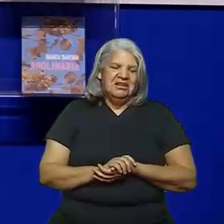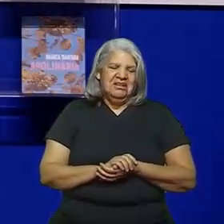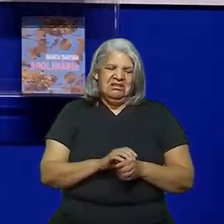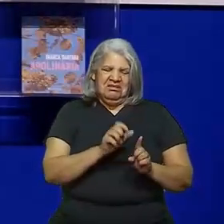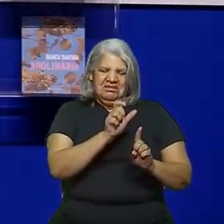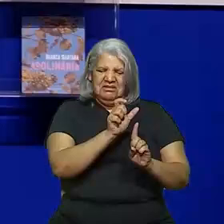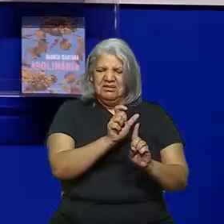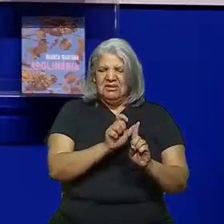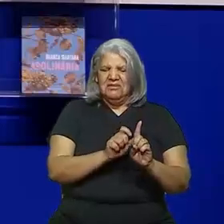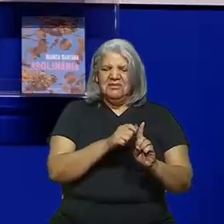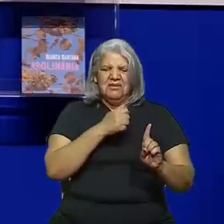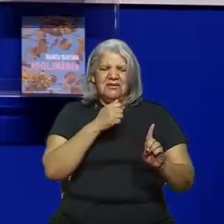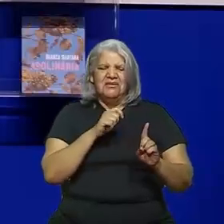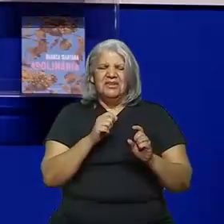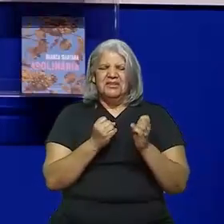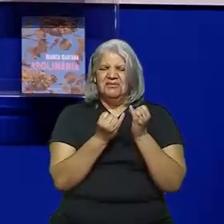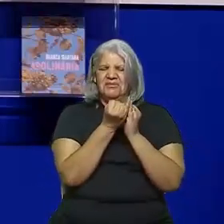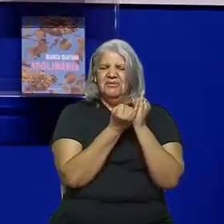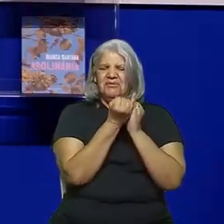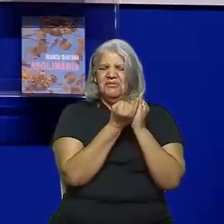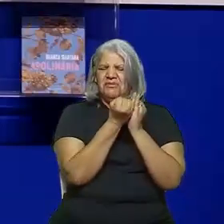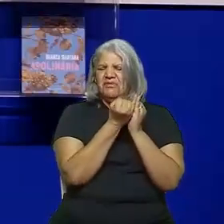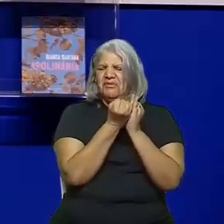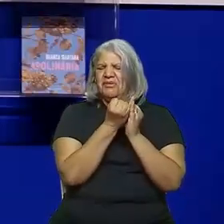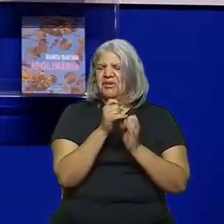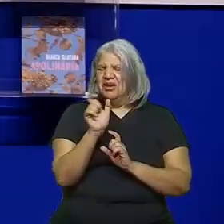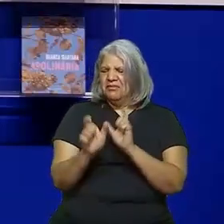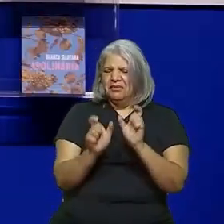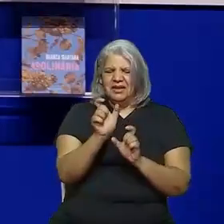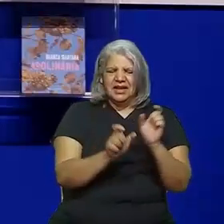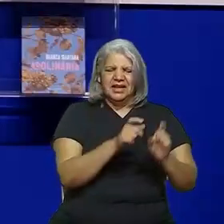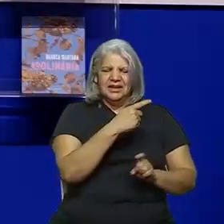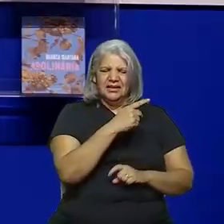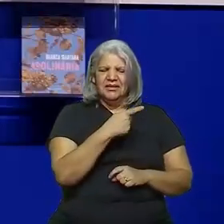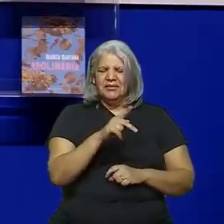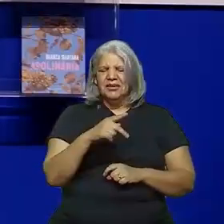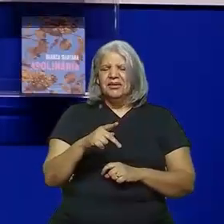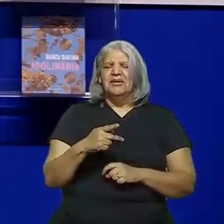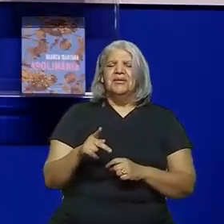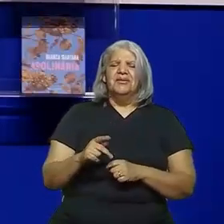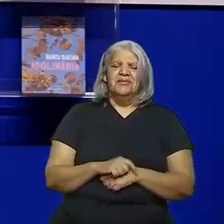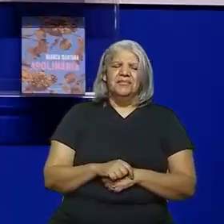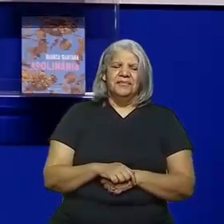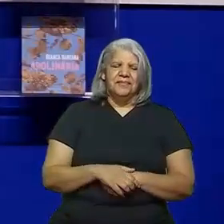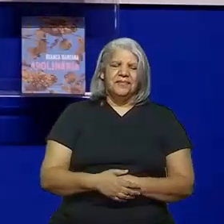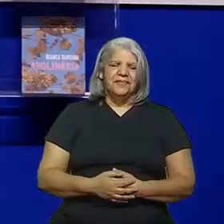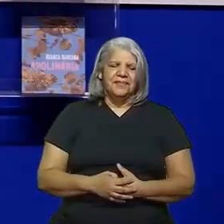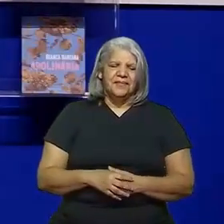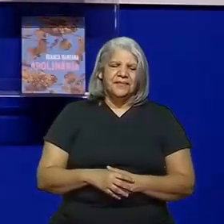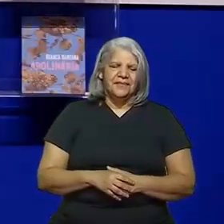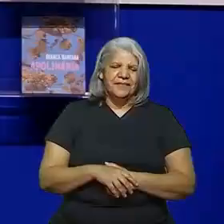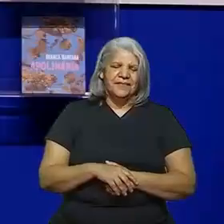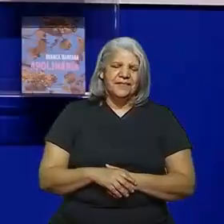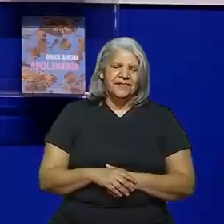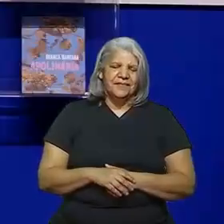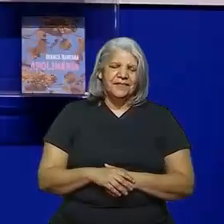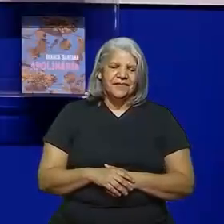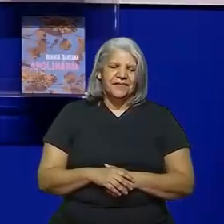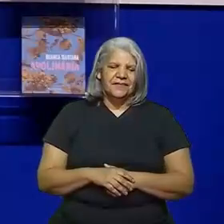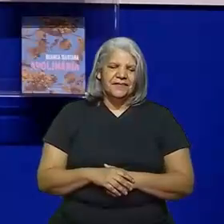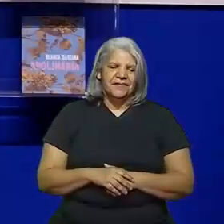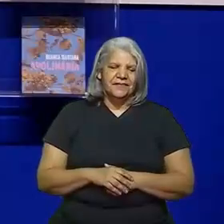difamar os outros, de caluniar, de deixar, enfim, de destruir reputações, assassinar reputações.